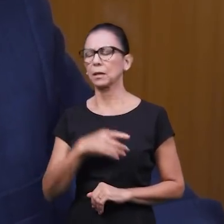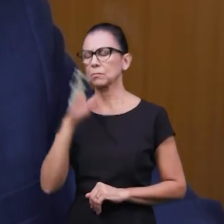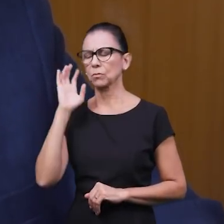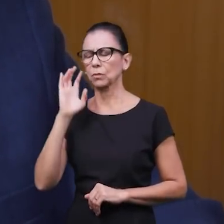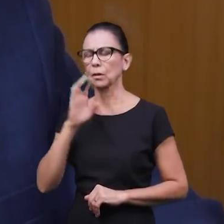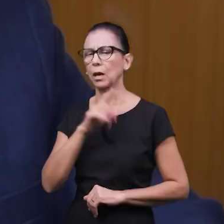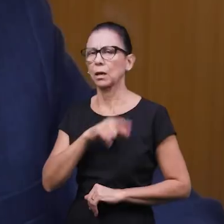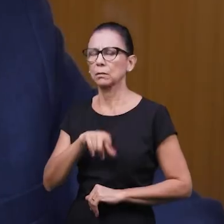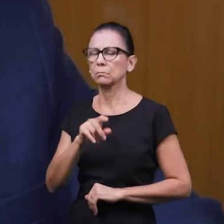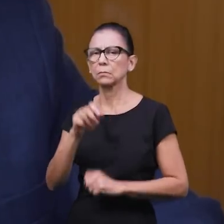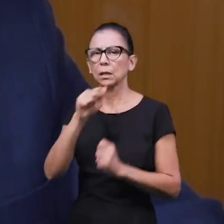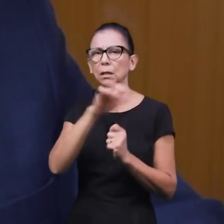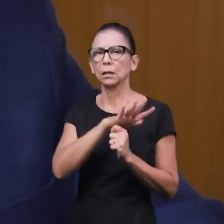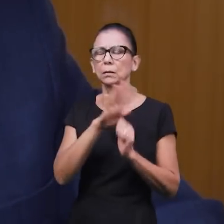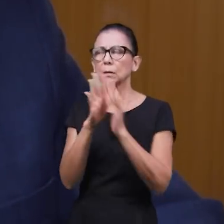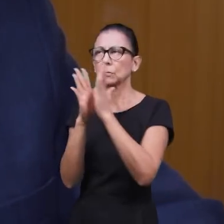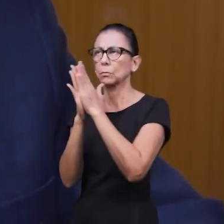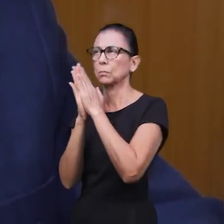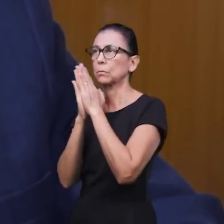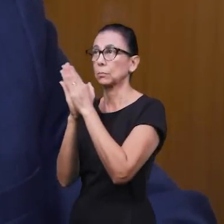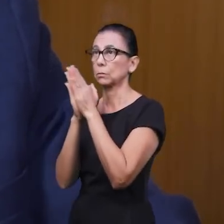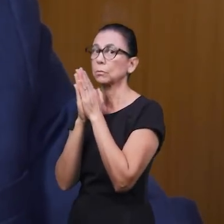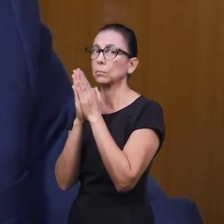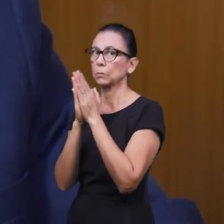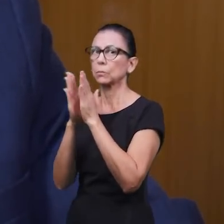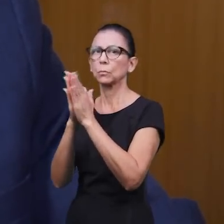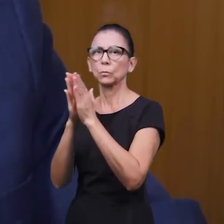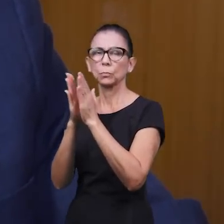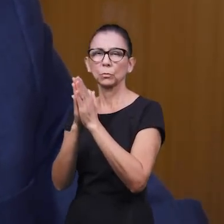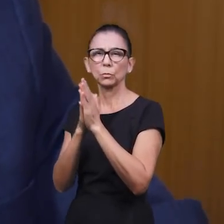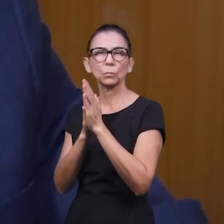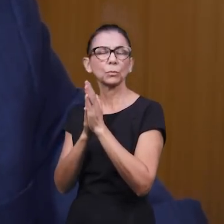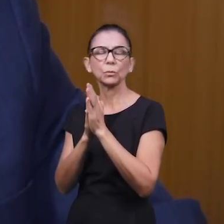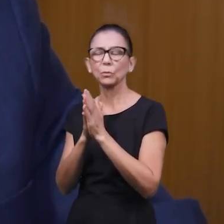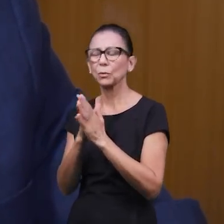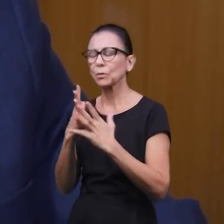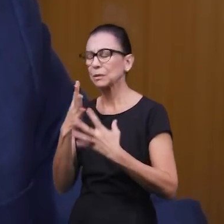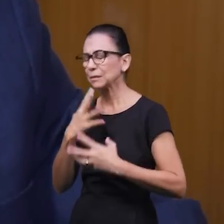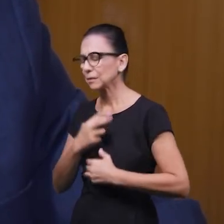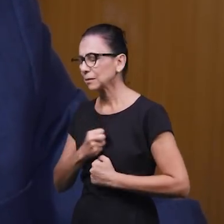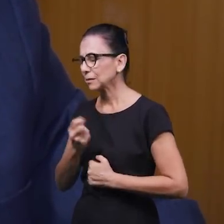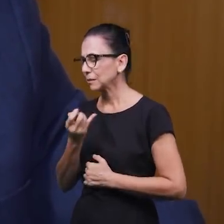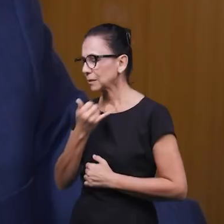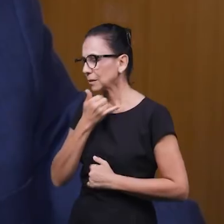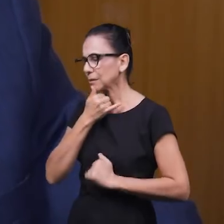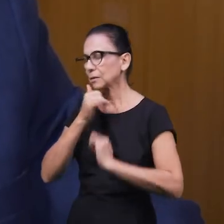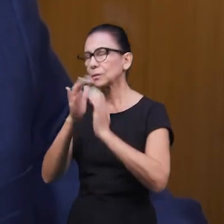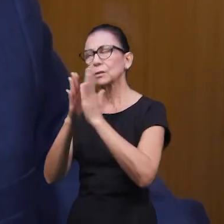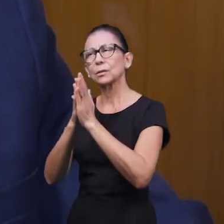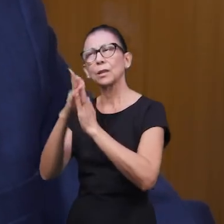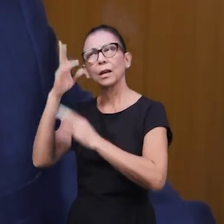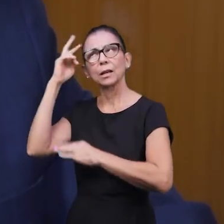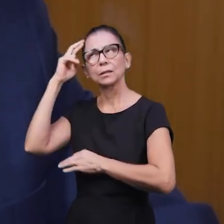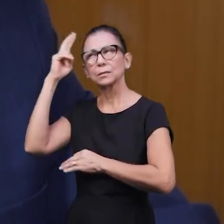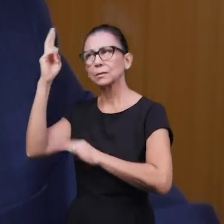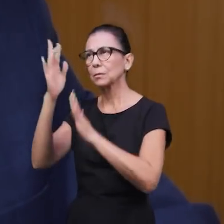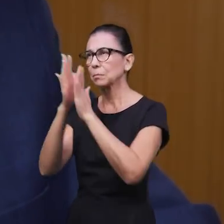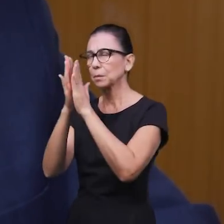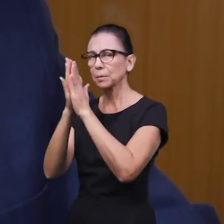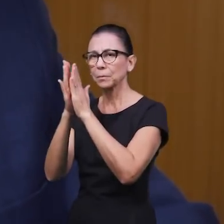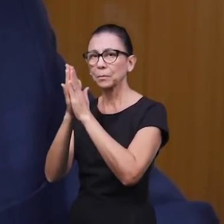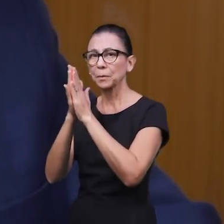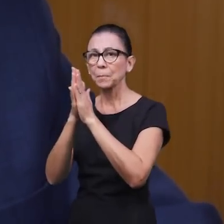vida e foi orar ao Senhor. Ela foi orar e o texto diz que ela orou ao Senhor, amargurado, triste, mas você